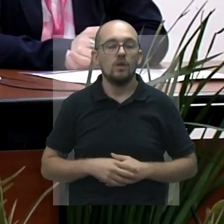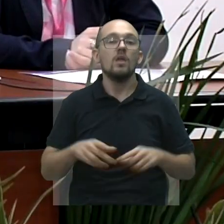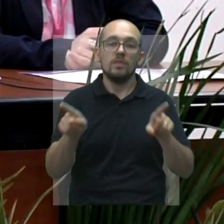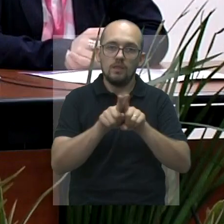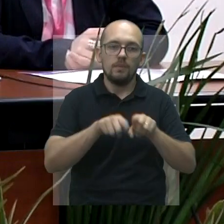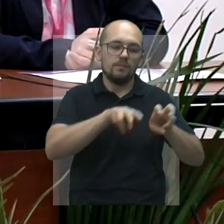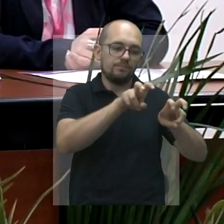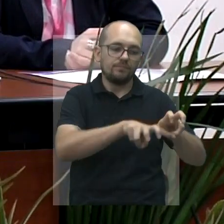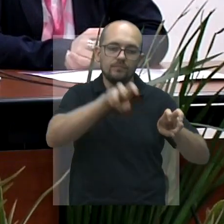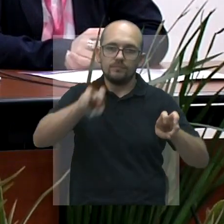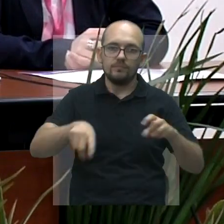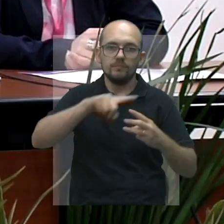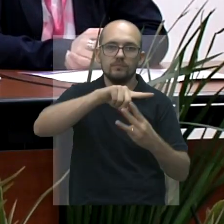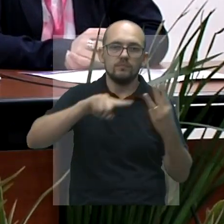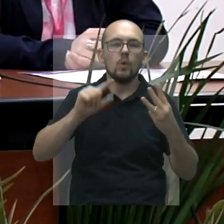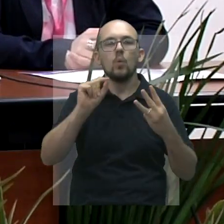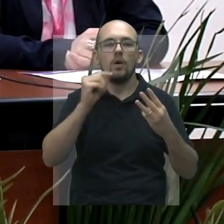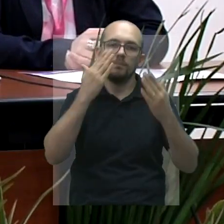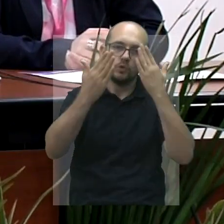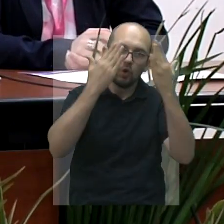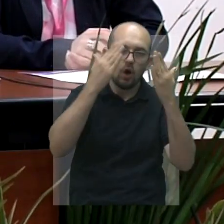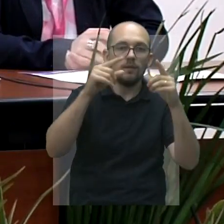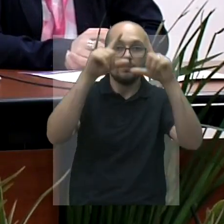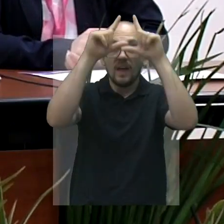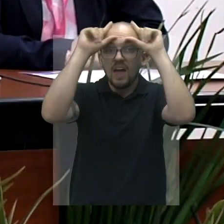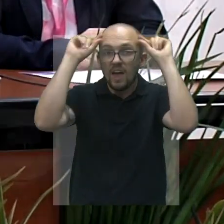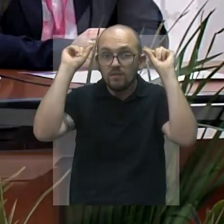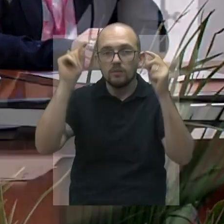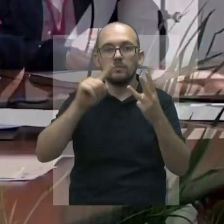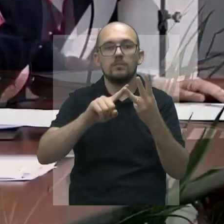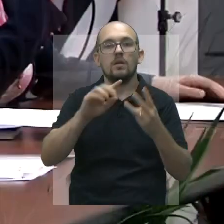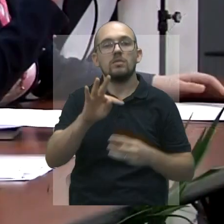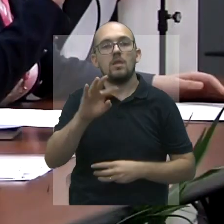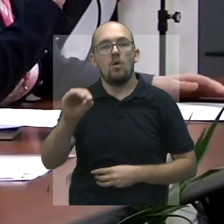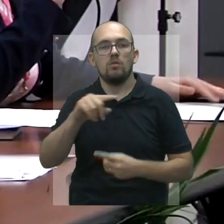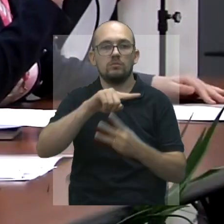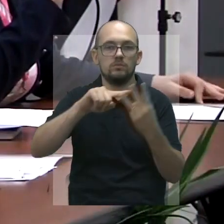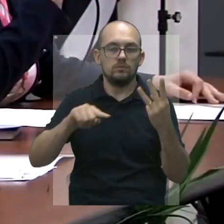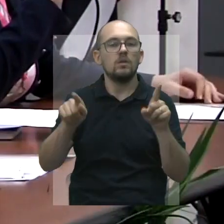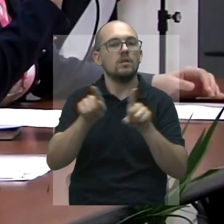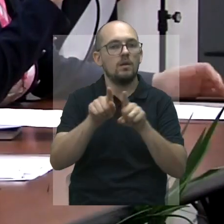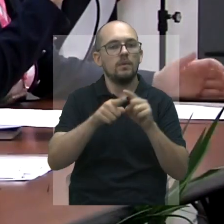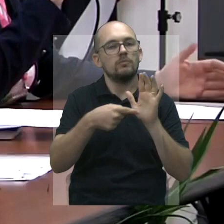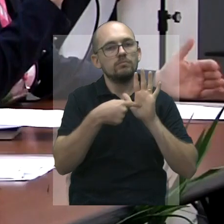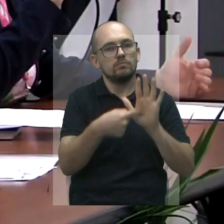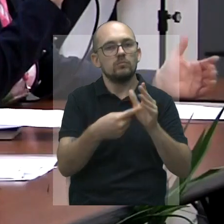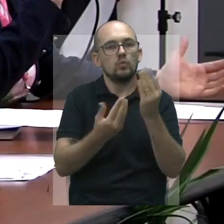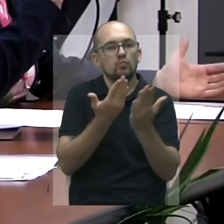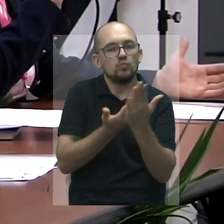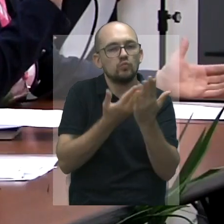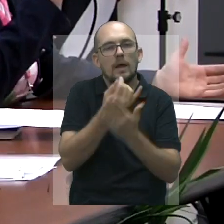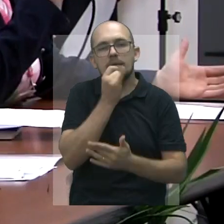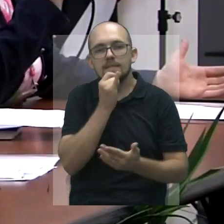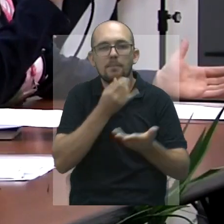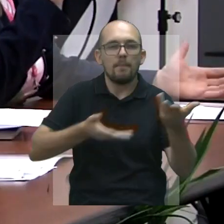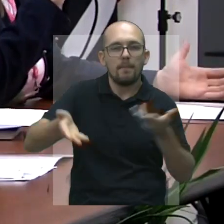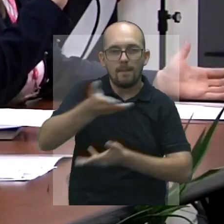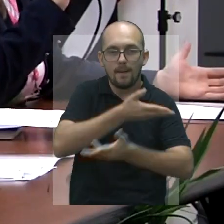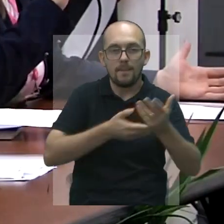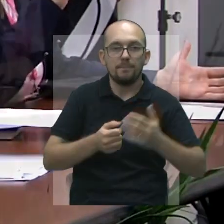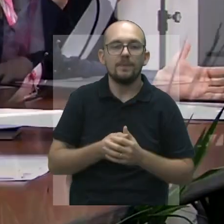Rosa, formada por psicóloga, enfermeira e terapeuta ocupacional, também fez um estudo de caso, por meio